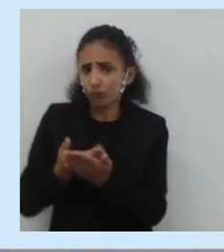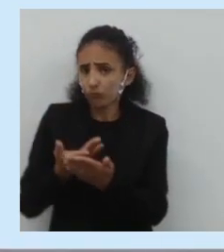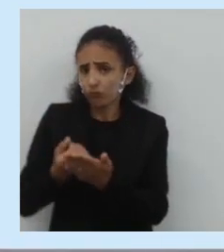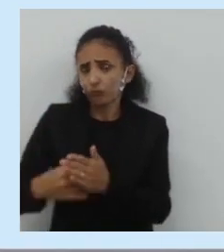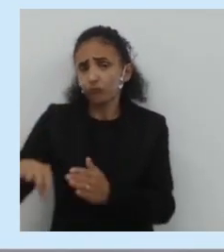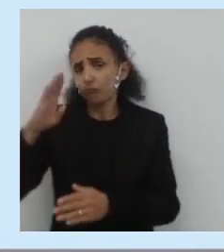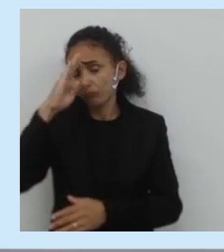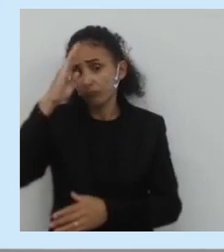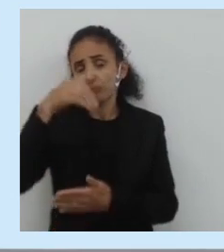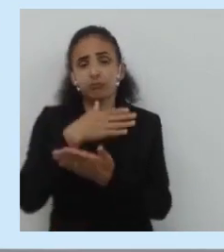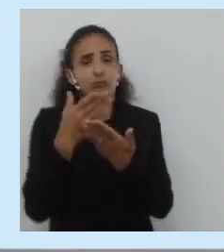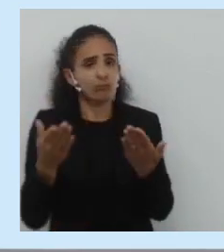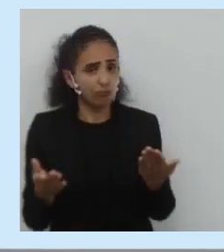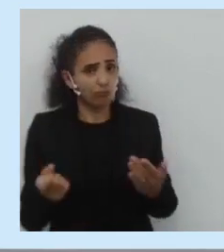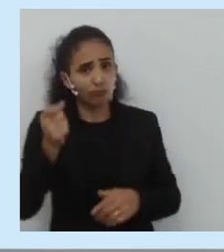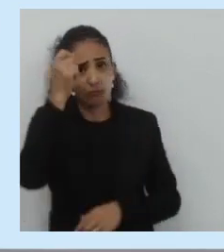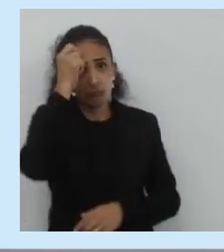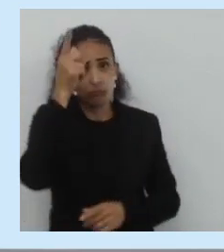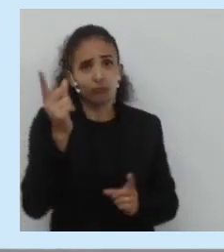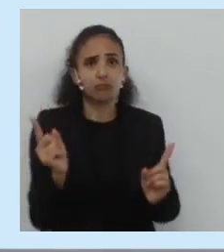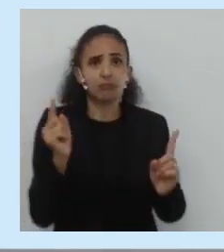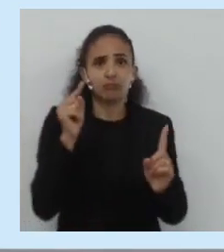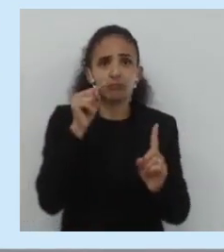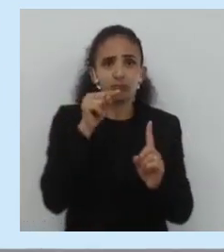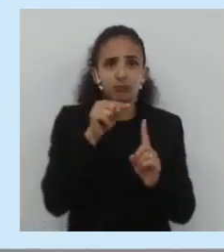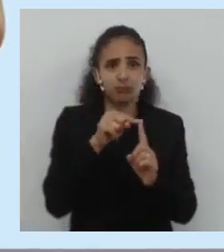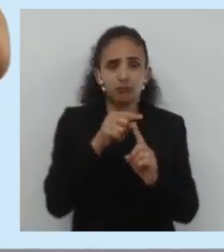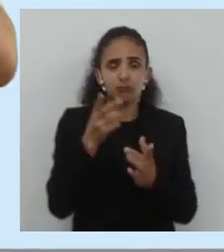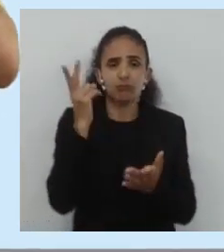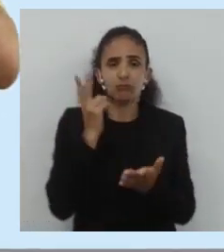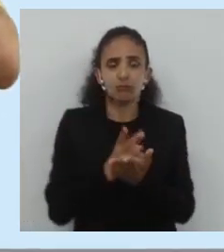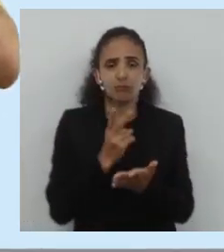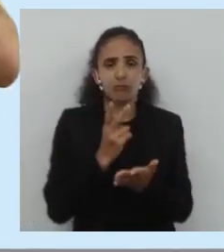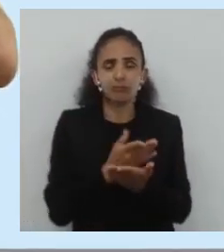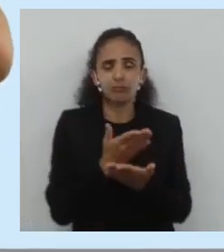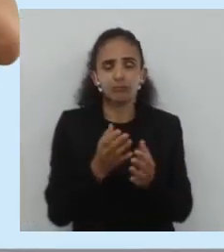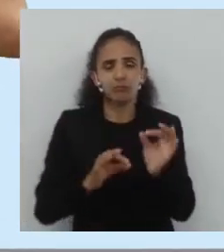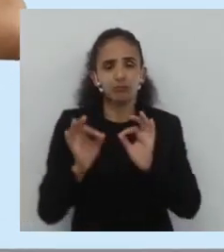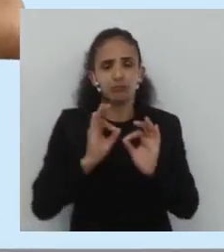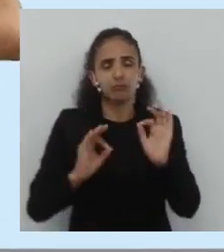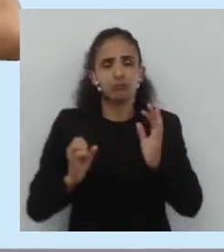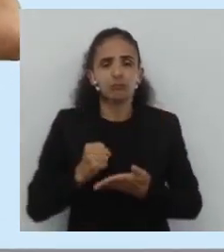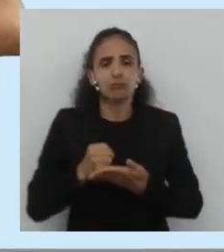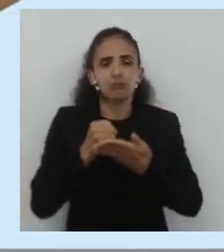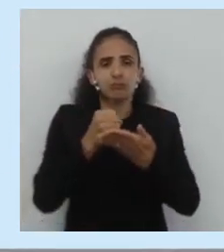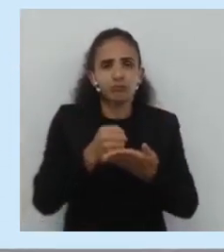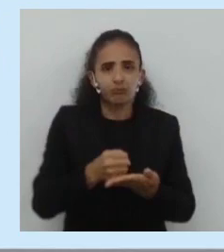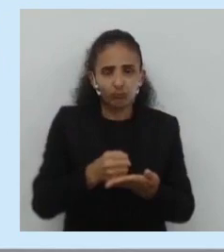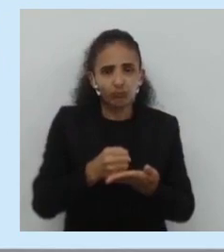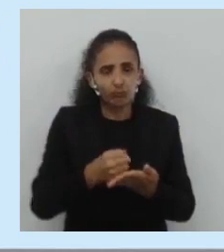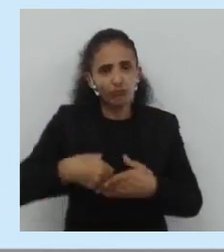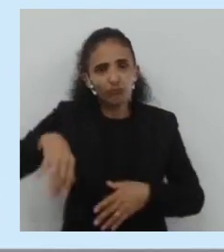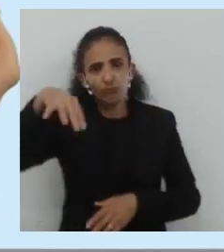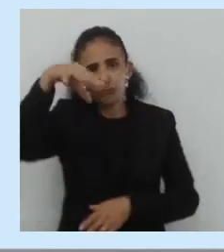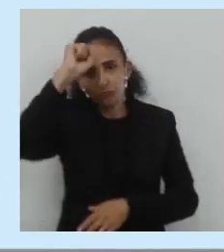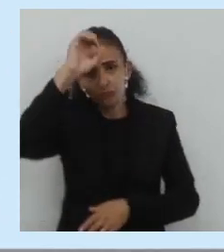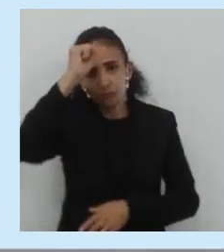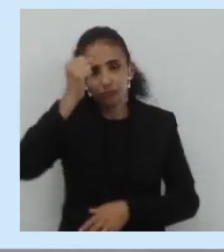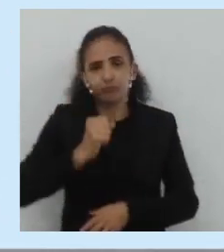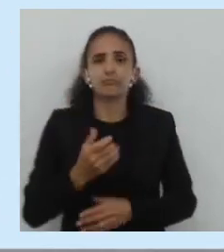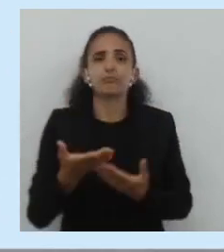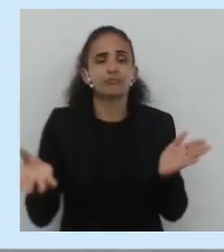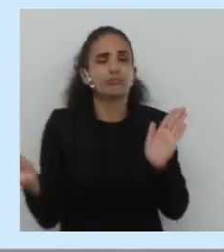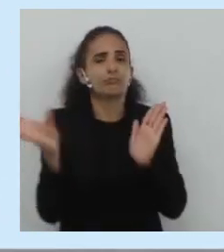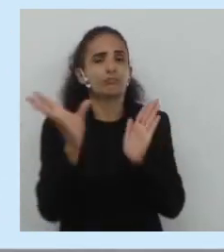e guardar, é claro, as ideias-chave. Essas ideias-chave que vão ajudar vocês a aprender